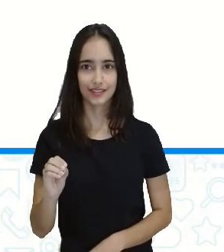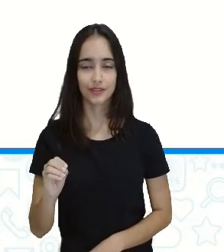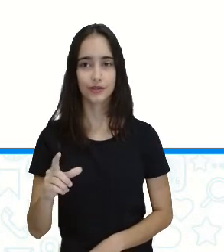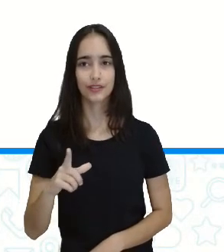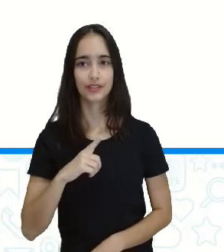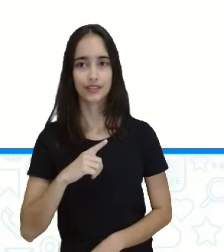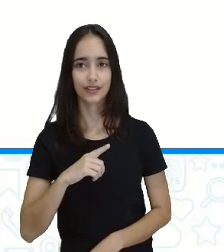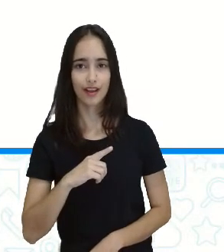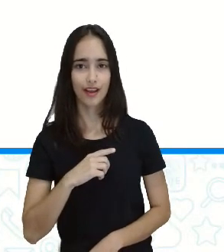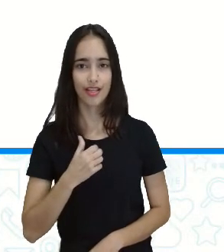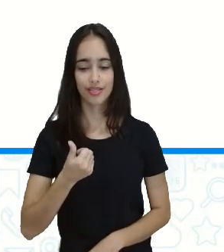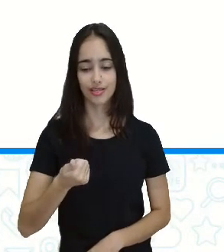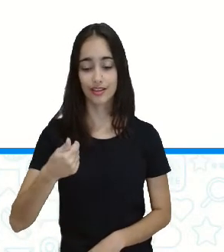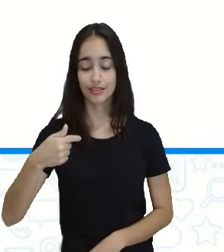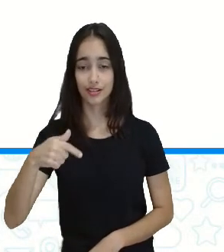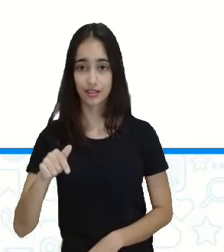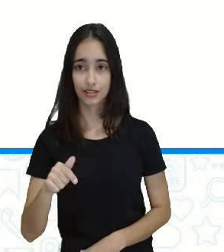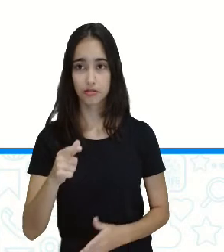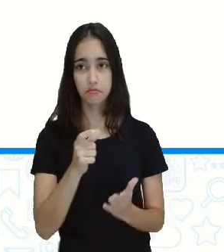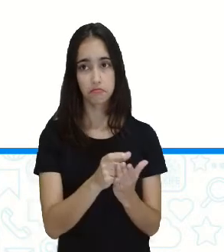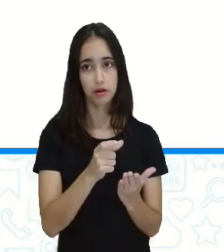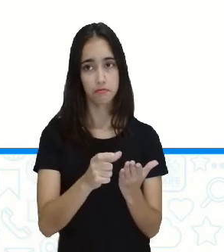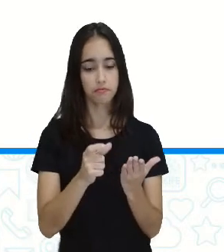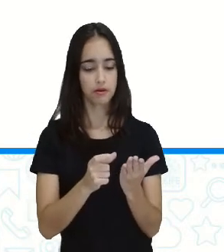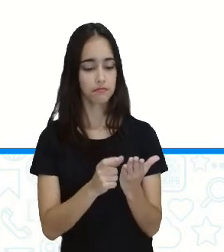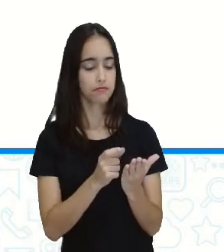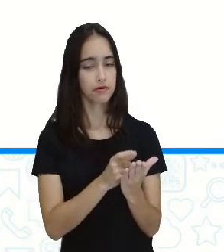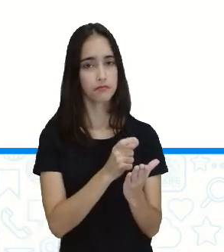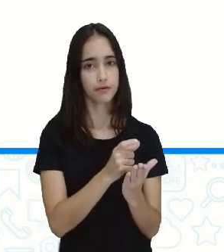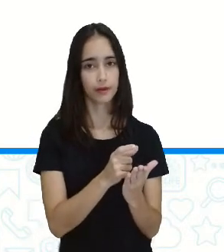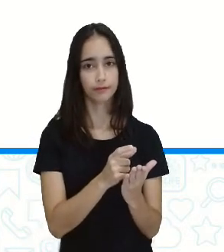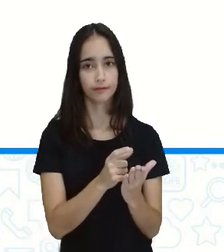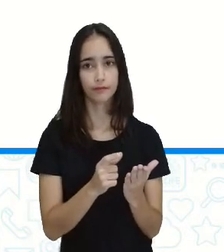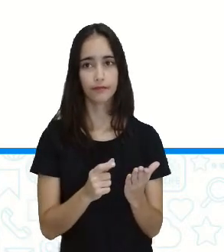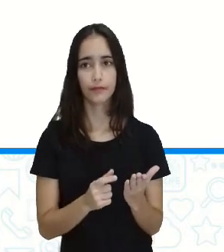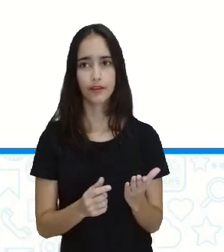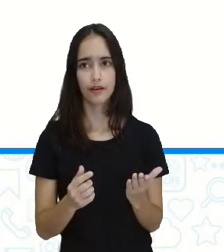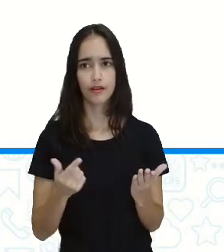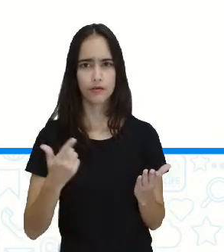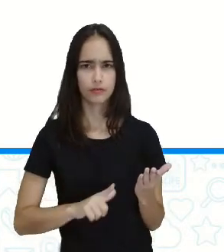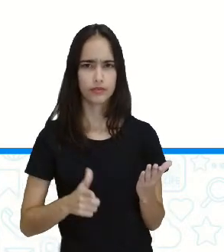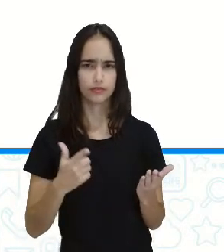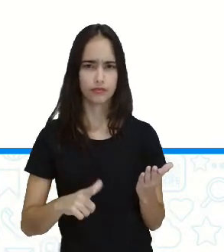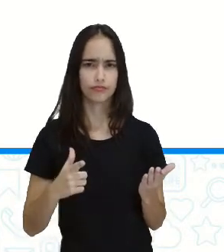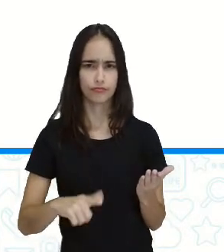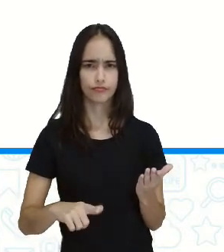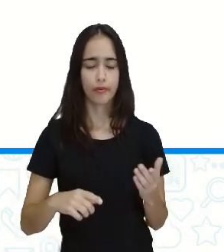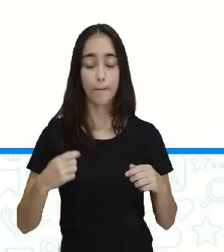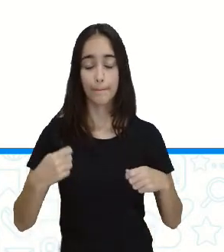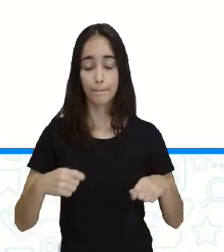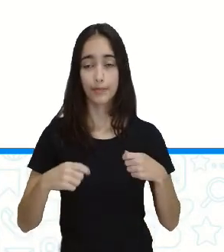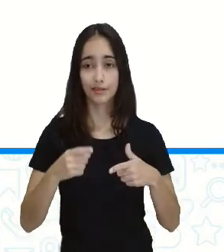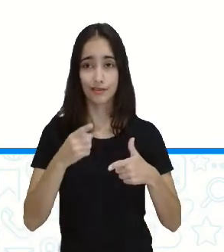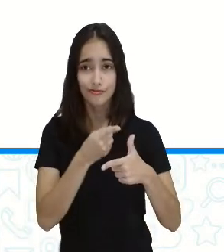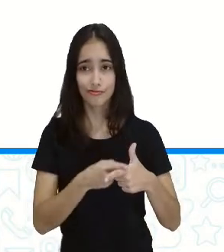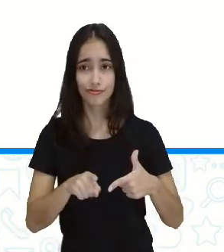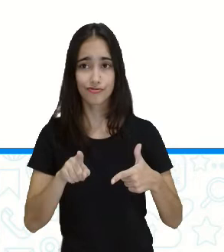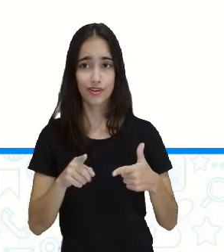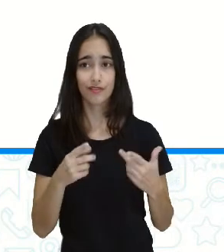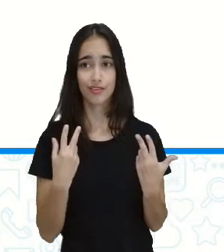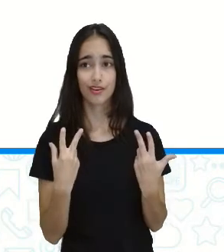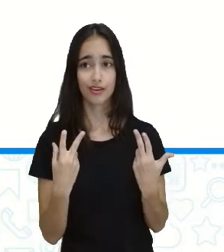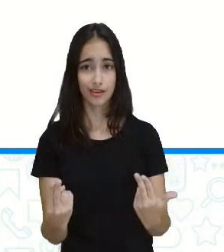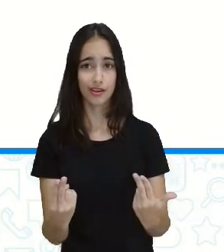nesse probleminha. Lázaro tem 17 figurinhas repetidas para dividir igualmente